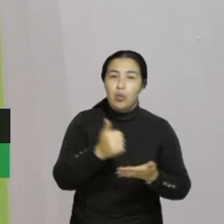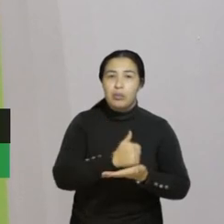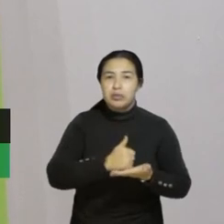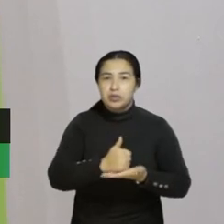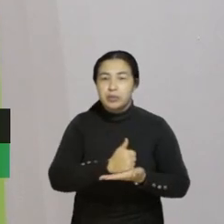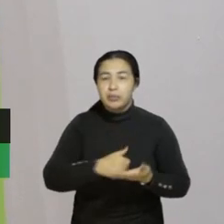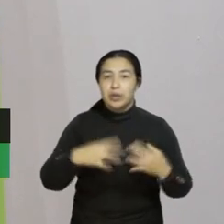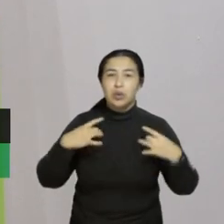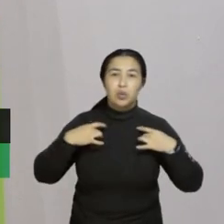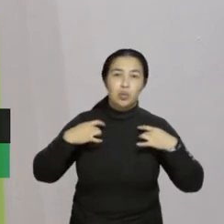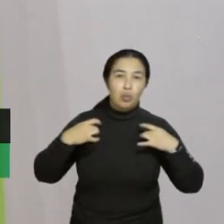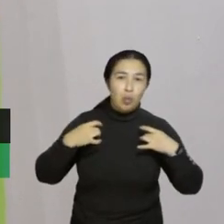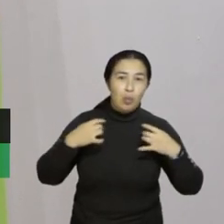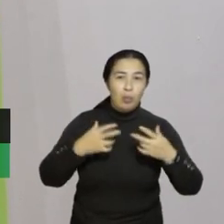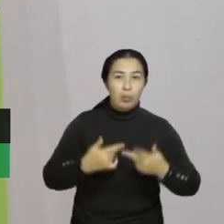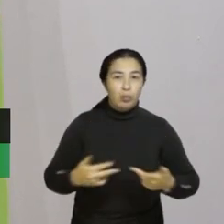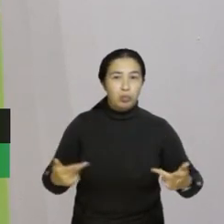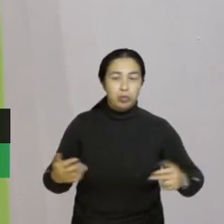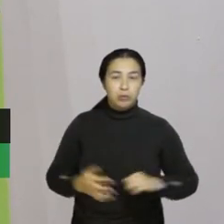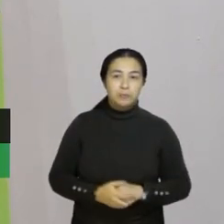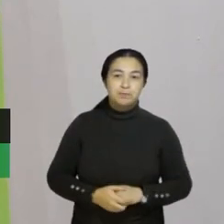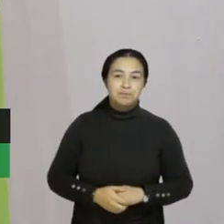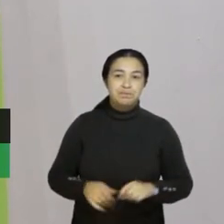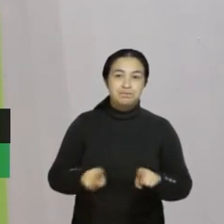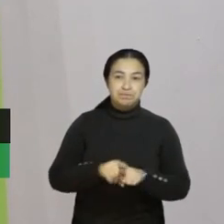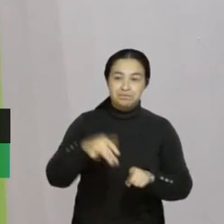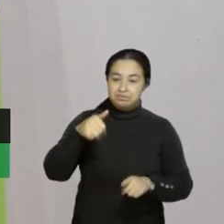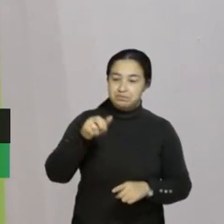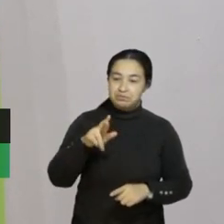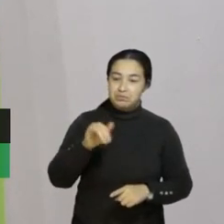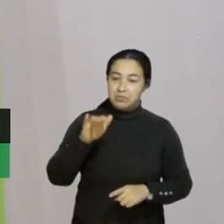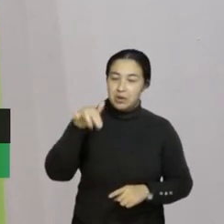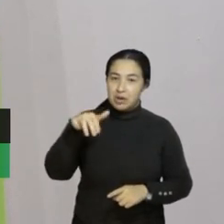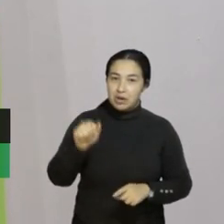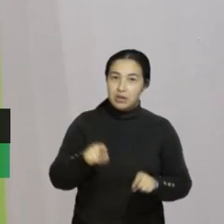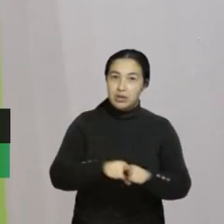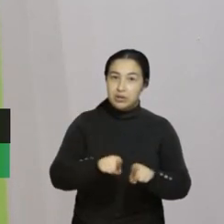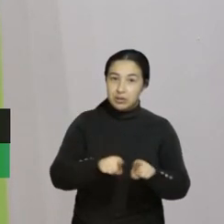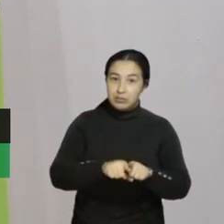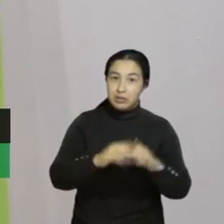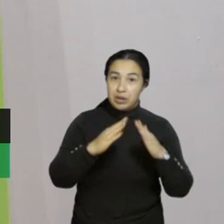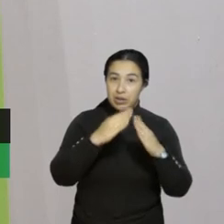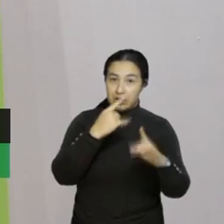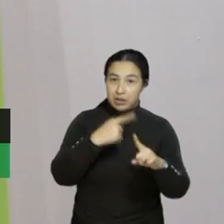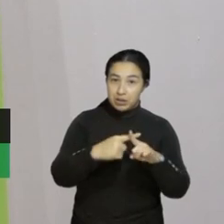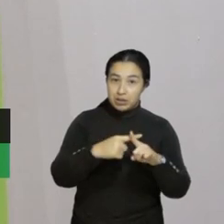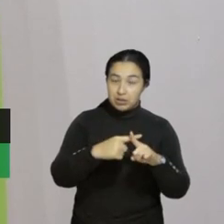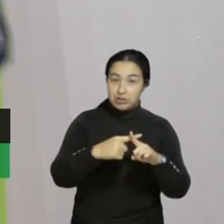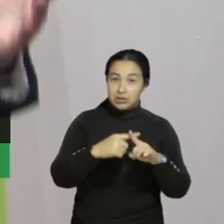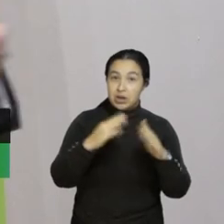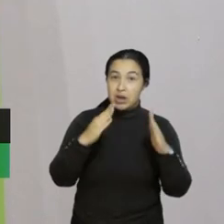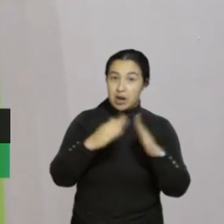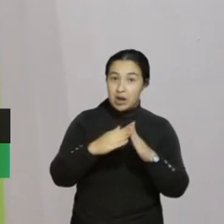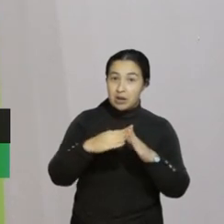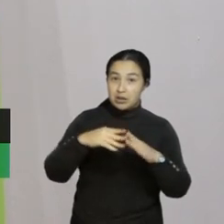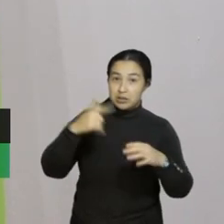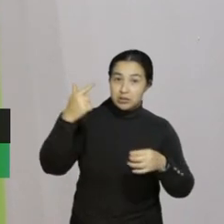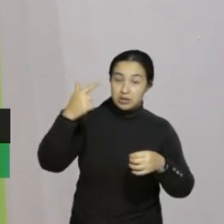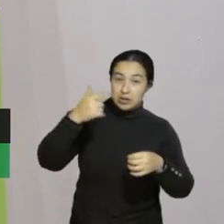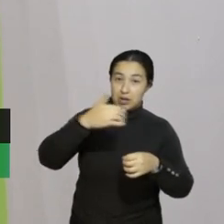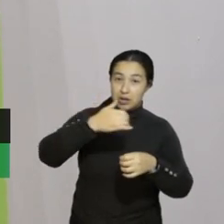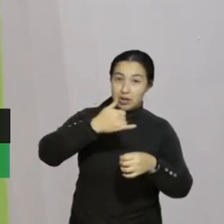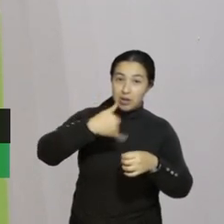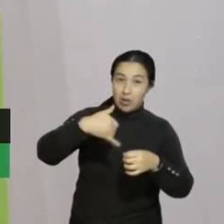para o estado do Rio Grande do Sul, Marina Jet Life, a Igreja Casa do Oleiro, essas duas instituições, uma empresa privada, outra